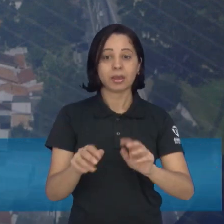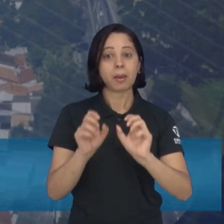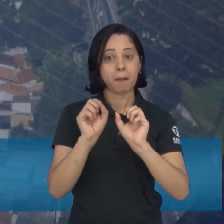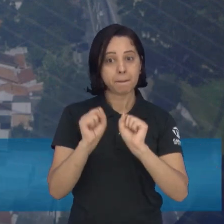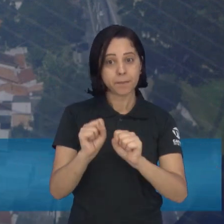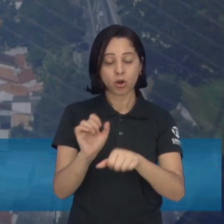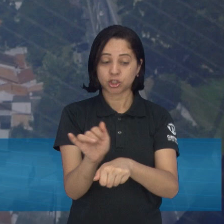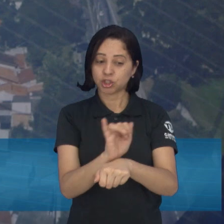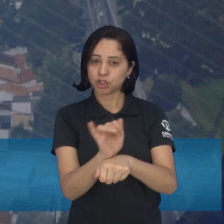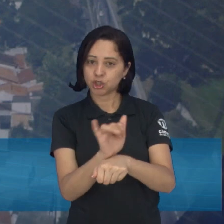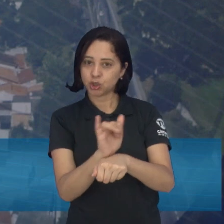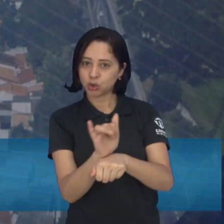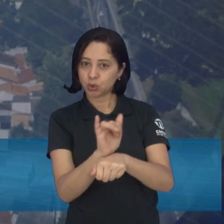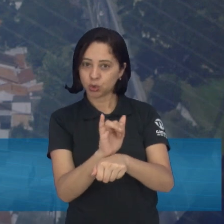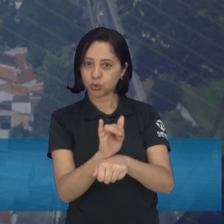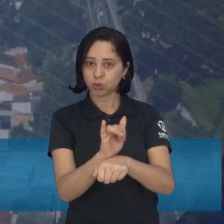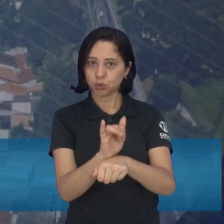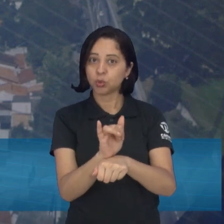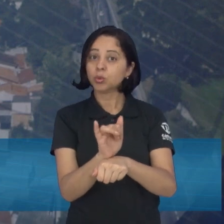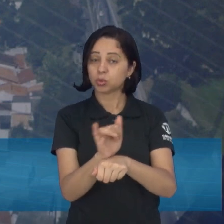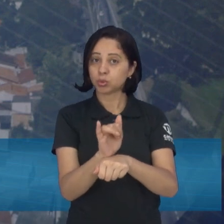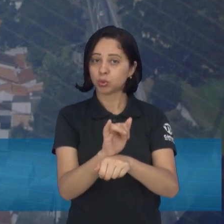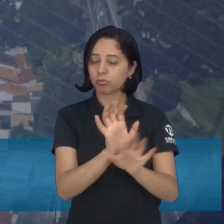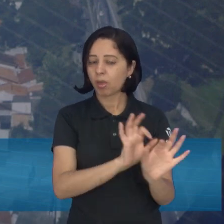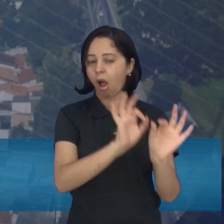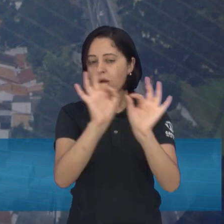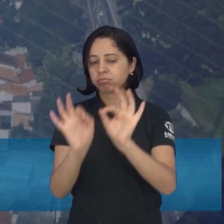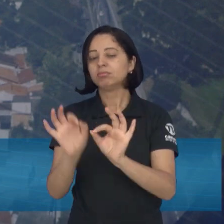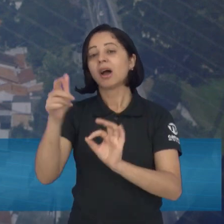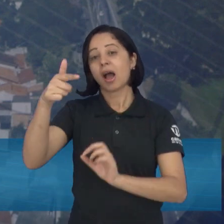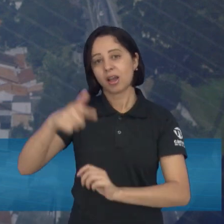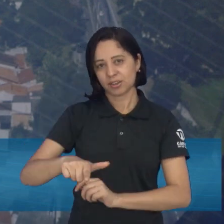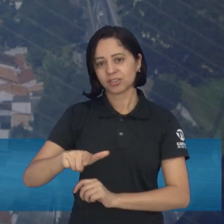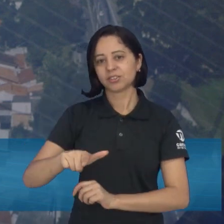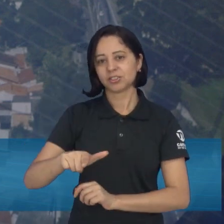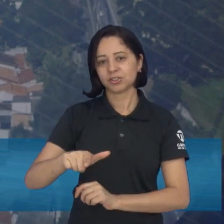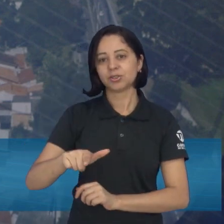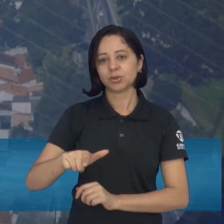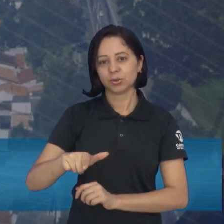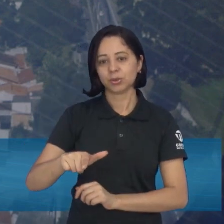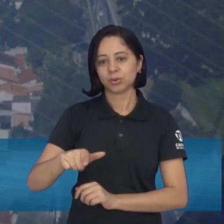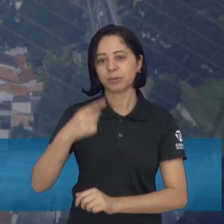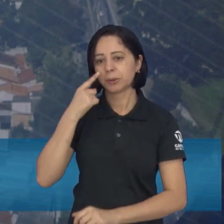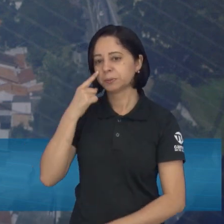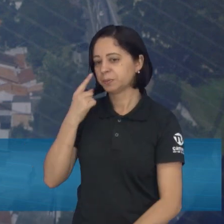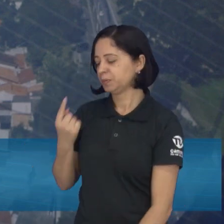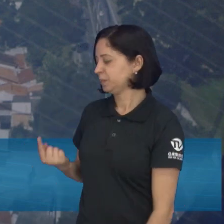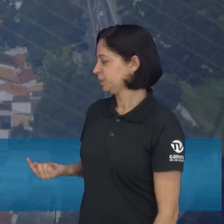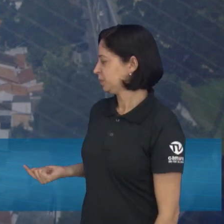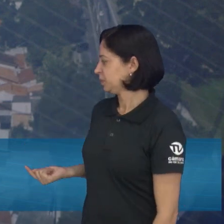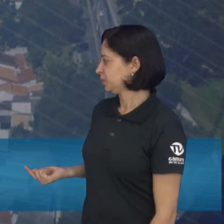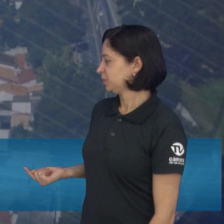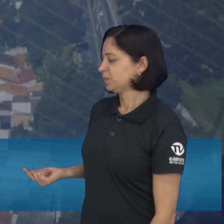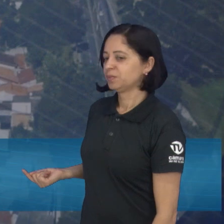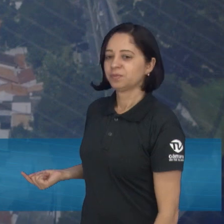nos acompanhar, inclusive este programa na íntegra, para quem perdeu, né? No